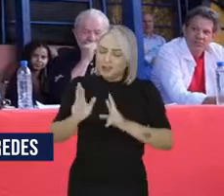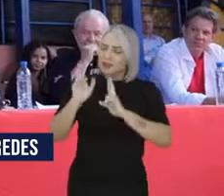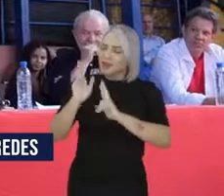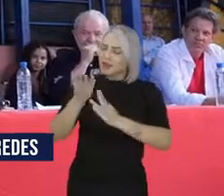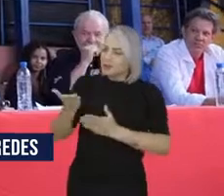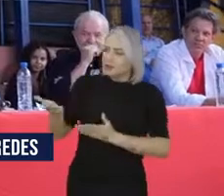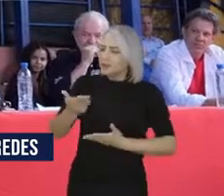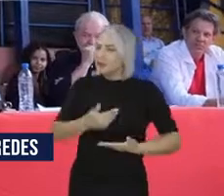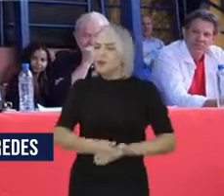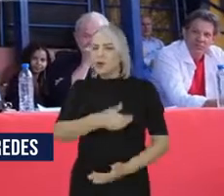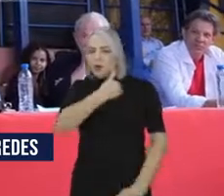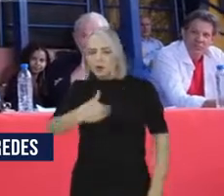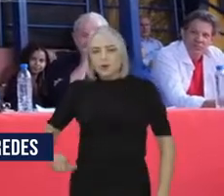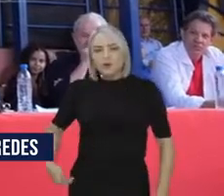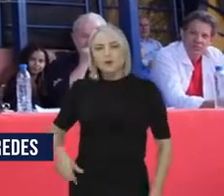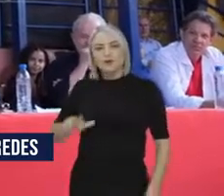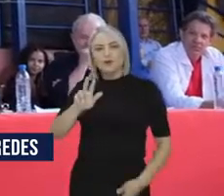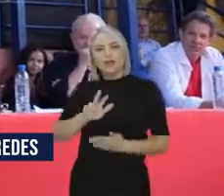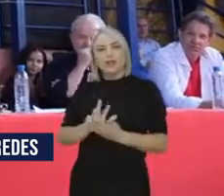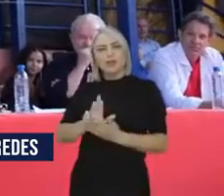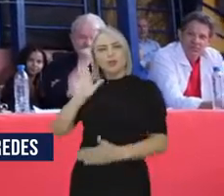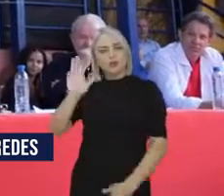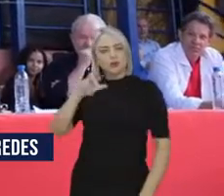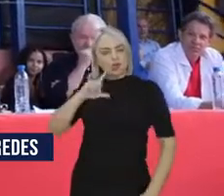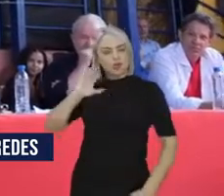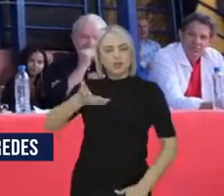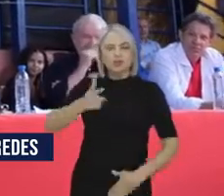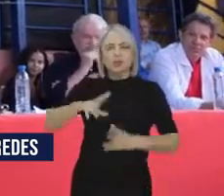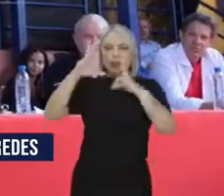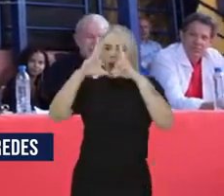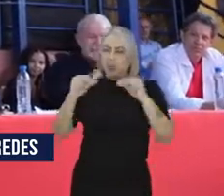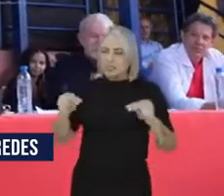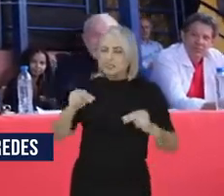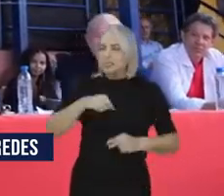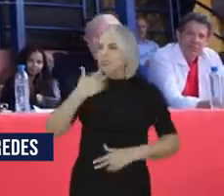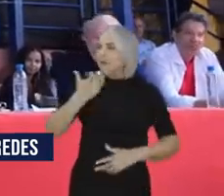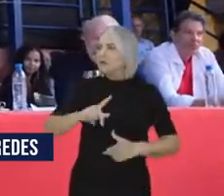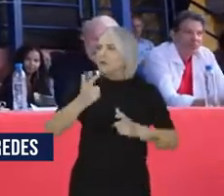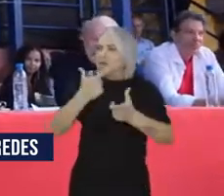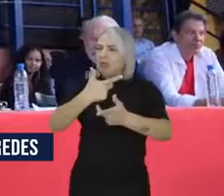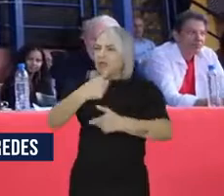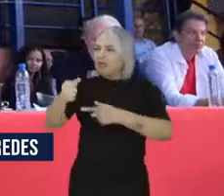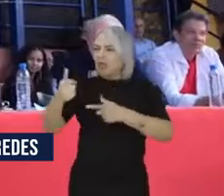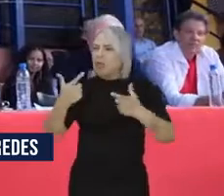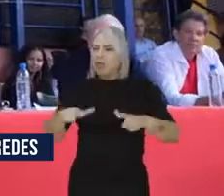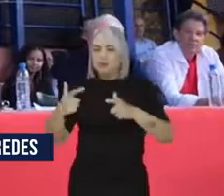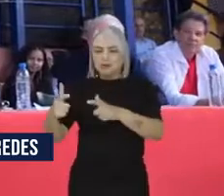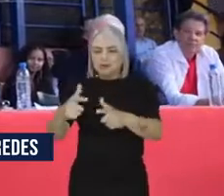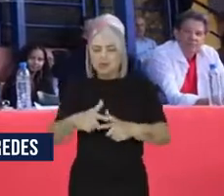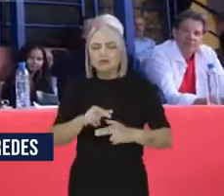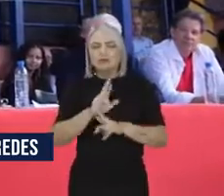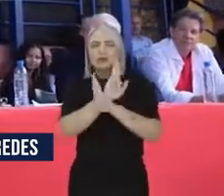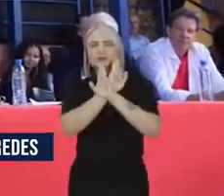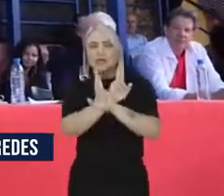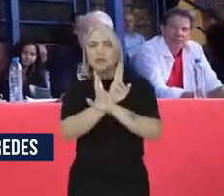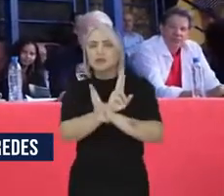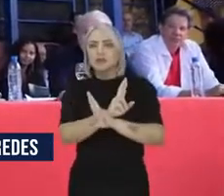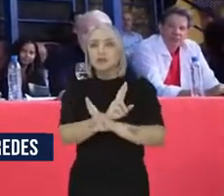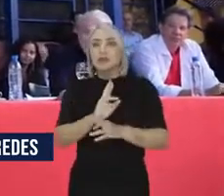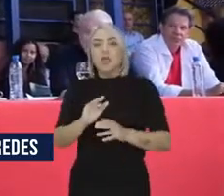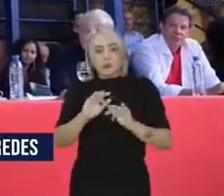luta. Eu já fui para Brasília, já fui para Atos, já fui para vários lugares, e continuo com essa esperança. Muitas famílias aqui